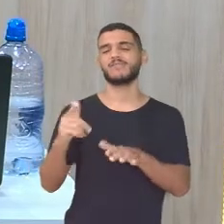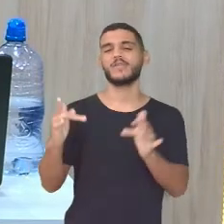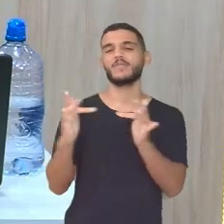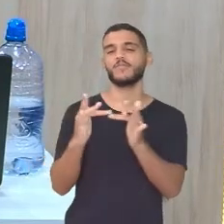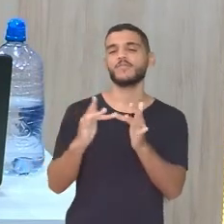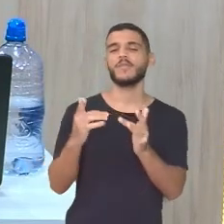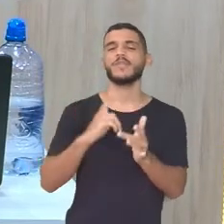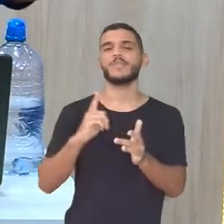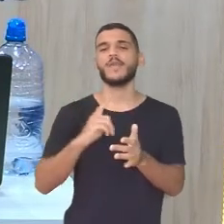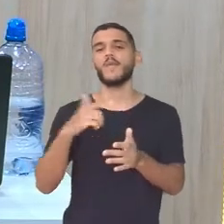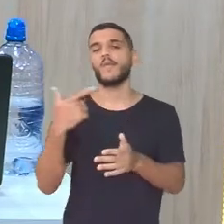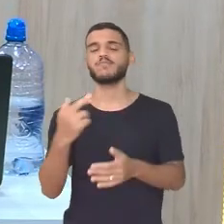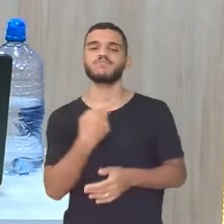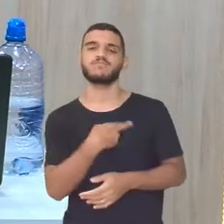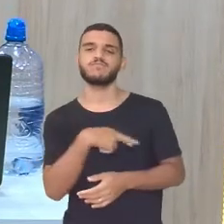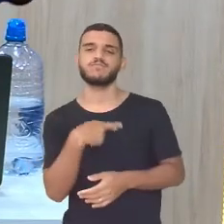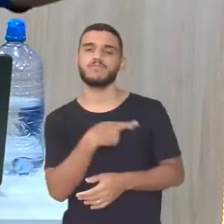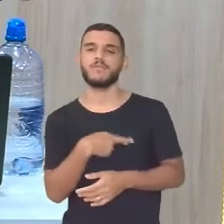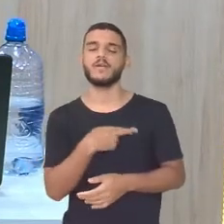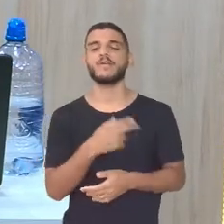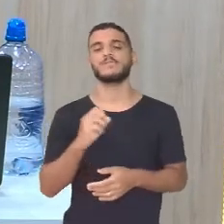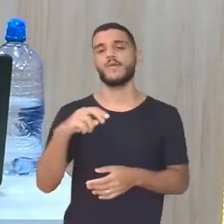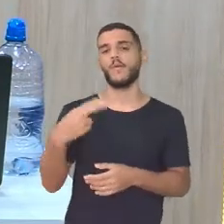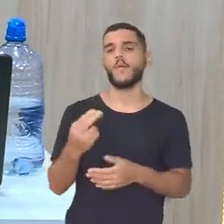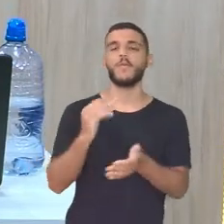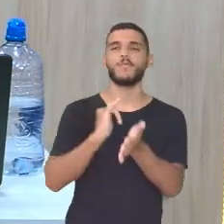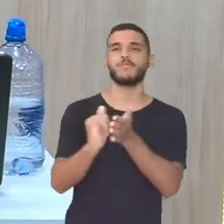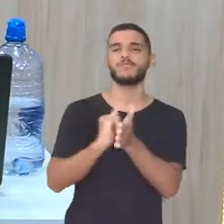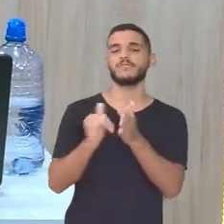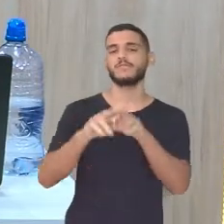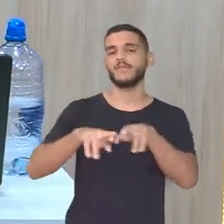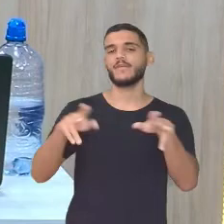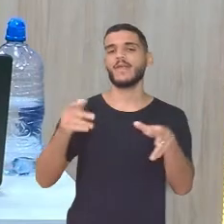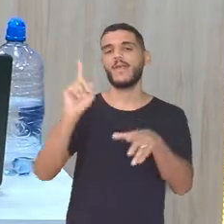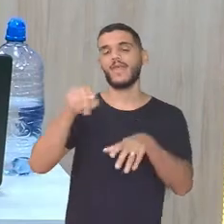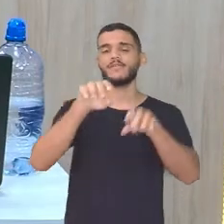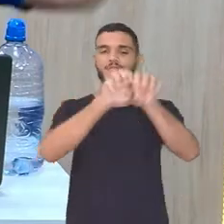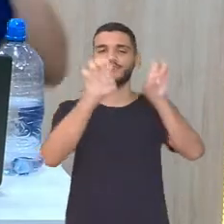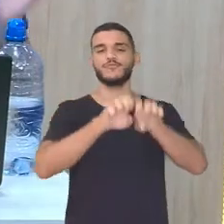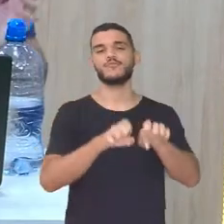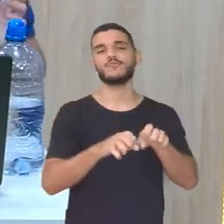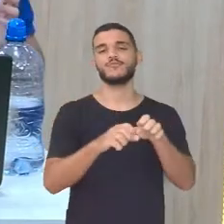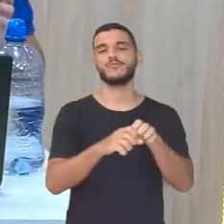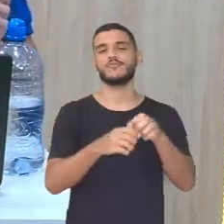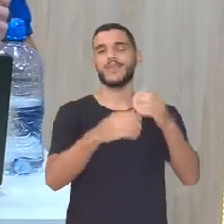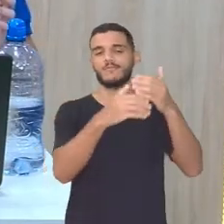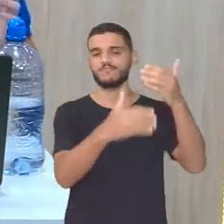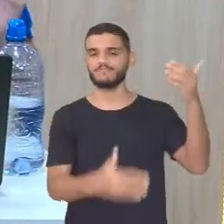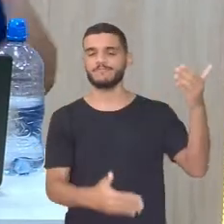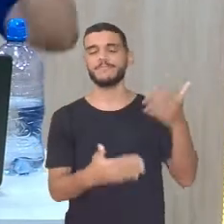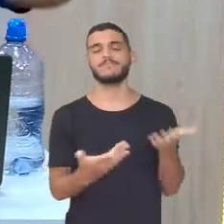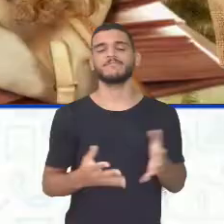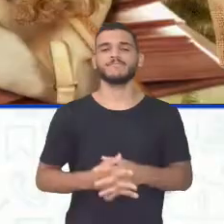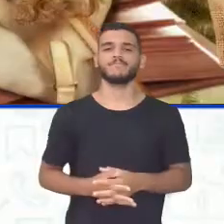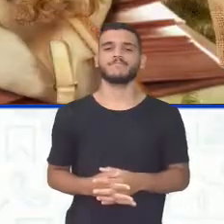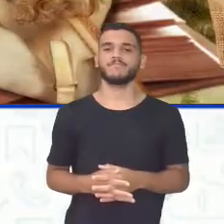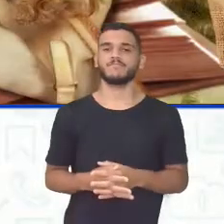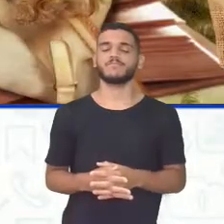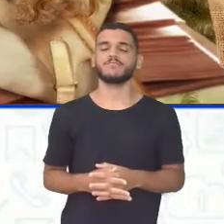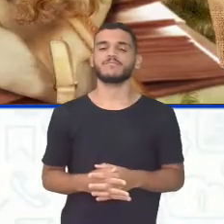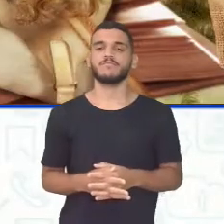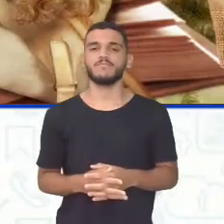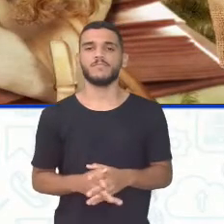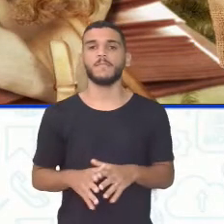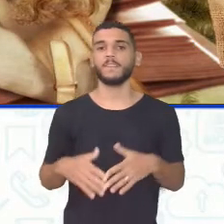tendo mais contato com romance, com conto, que é uma estrutura maior. Então a gente vai explorar também o mini conto hoje, tá certo?